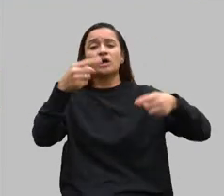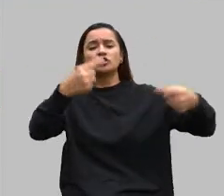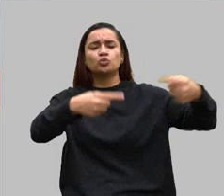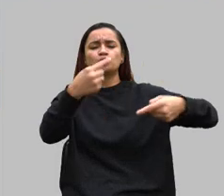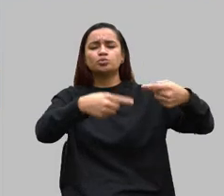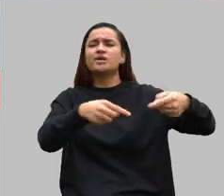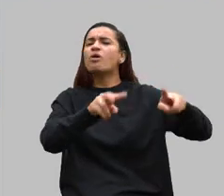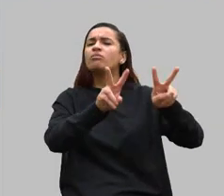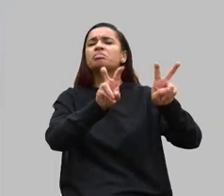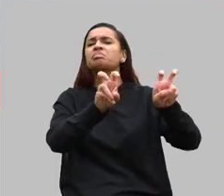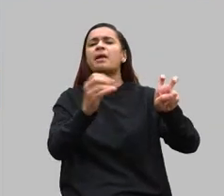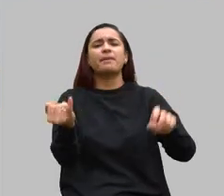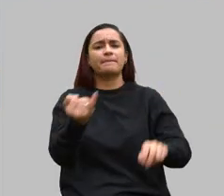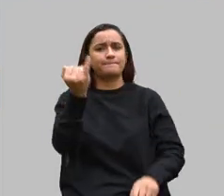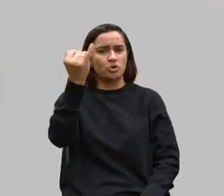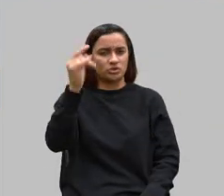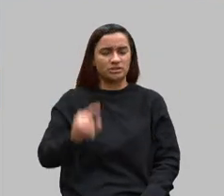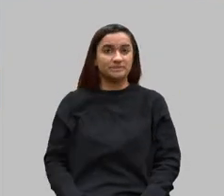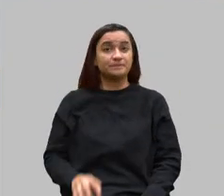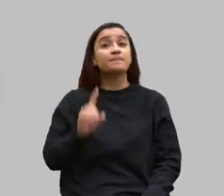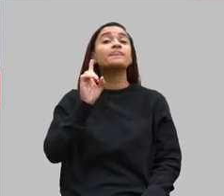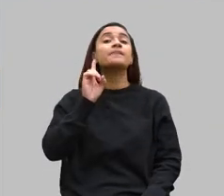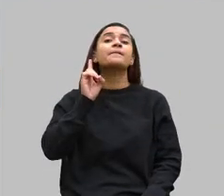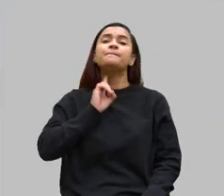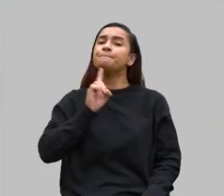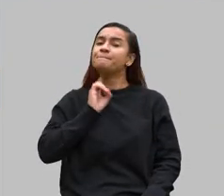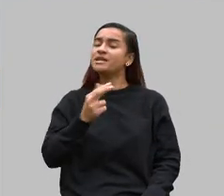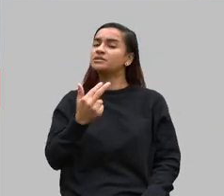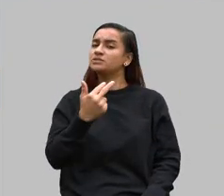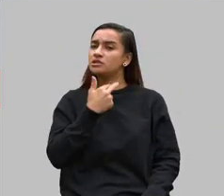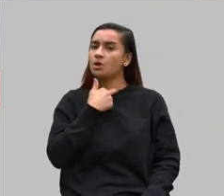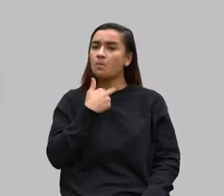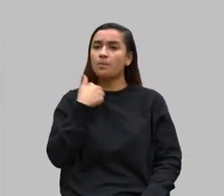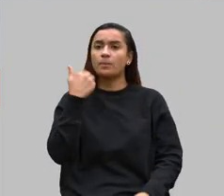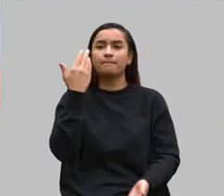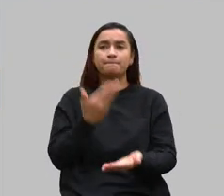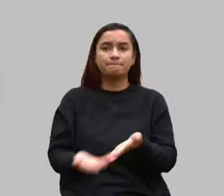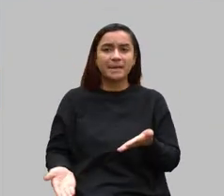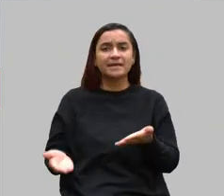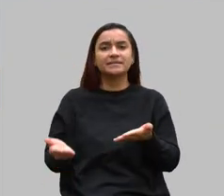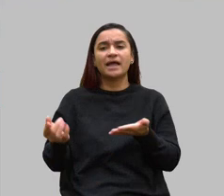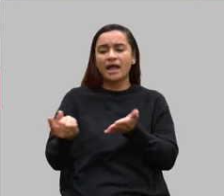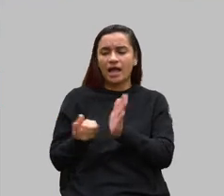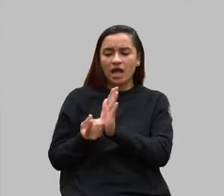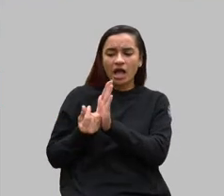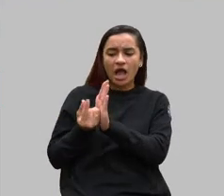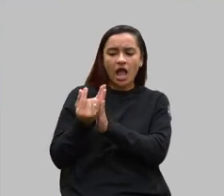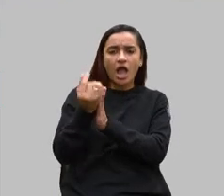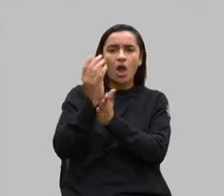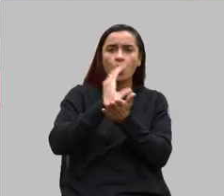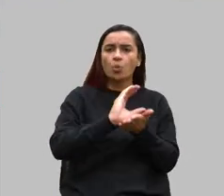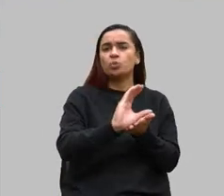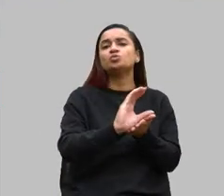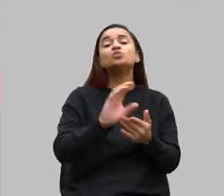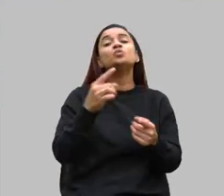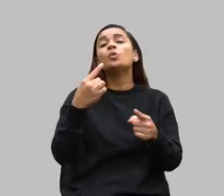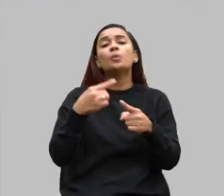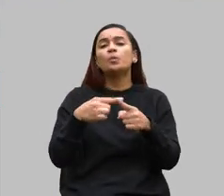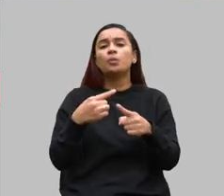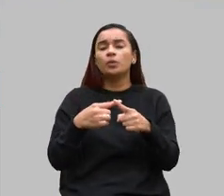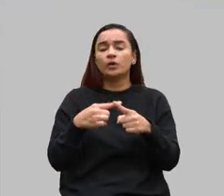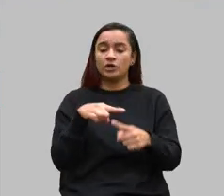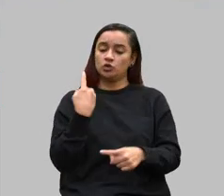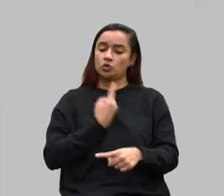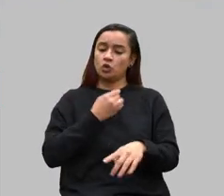importante Minas Gerais não pode perder recursos Até porque nosso estado